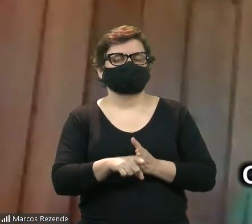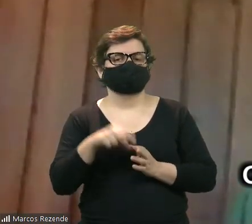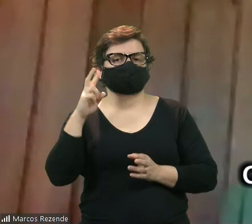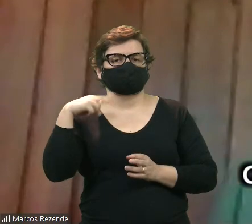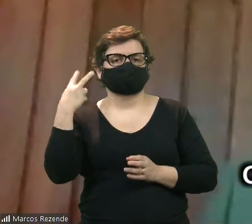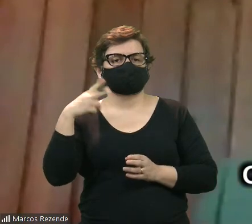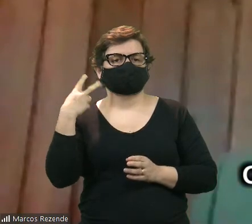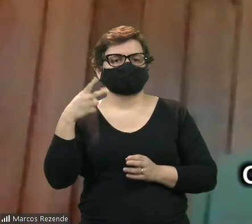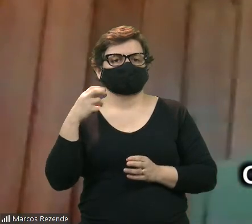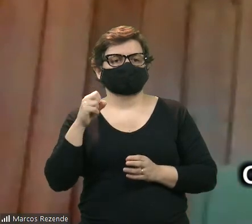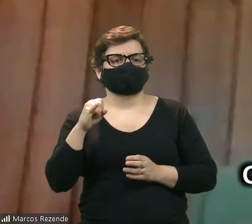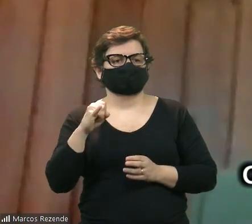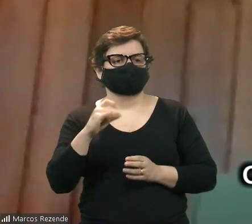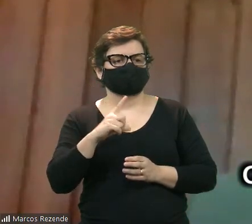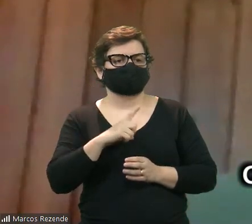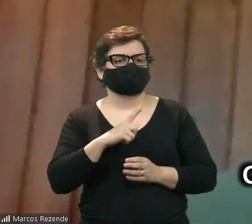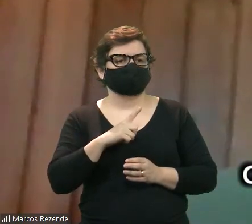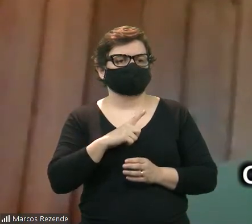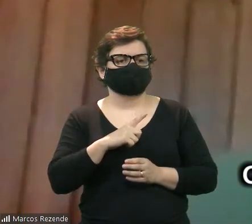vereadores.